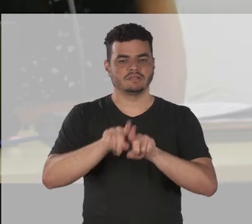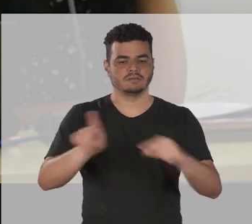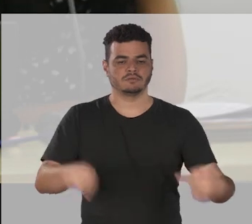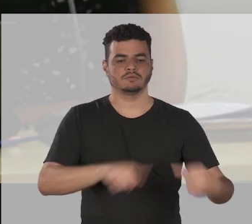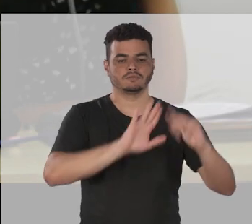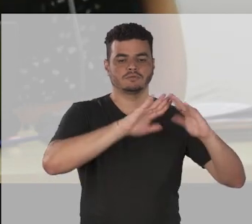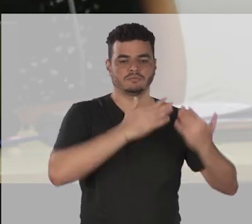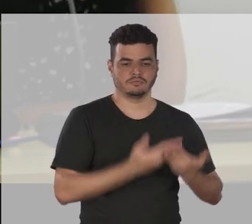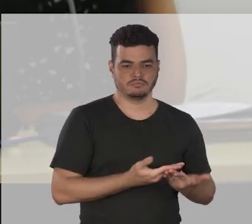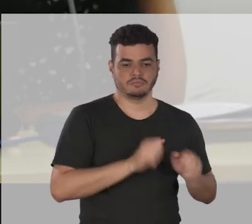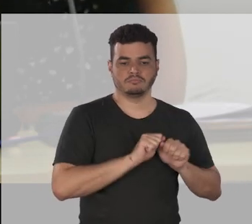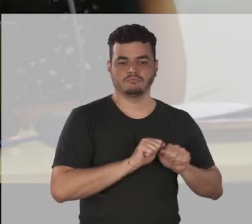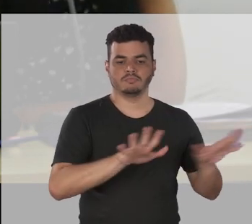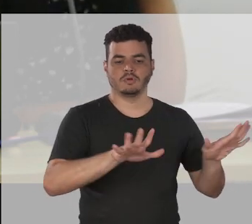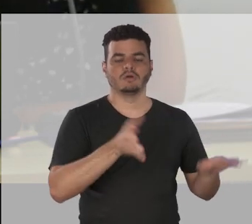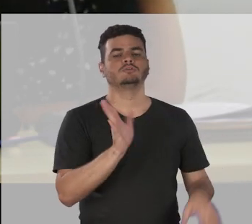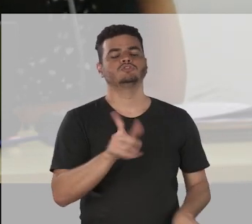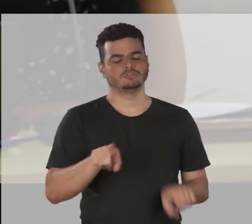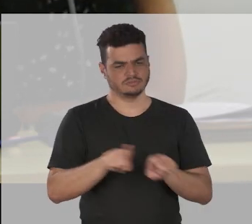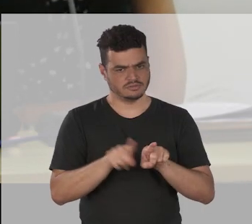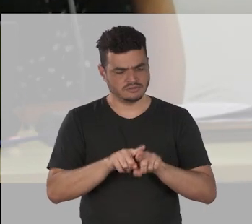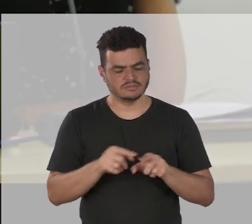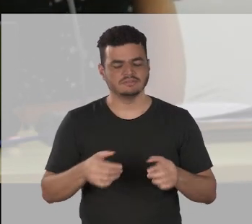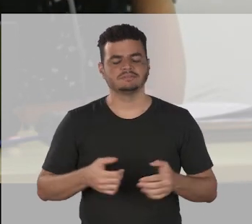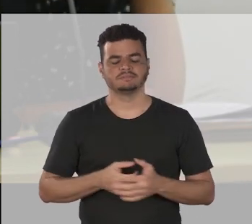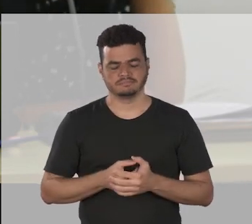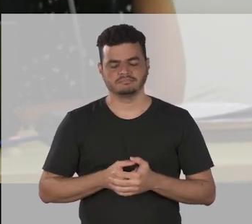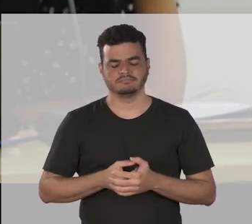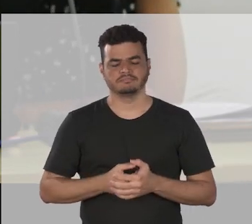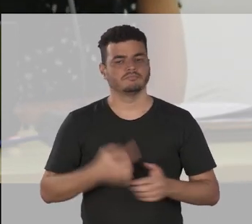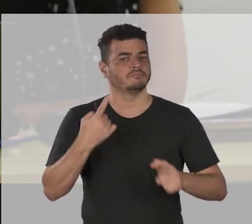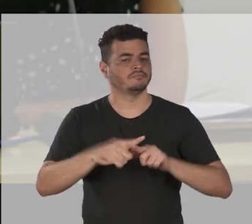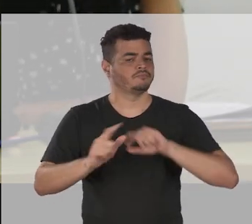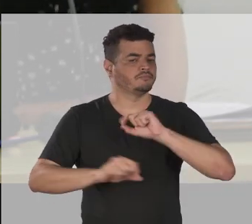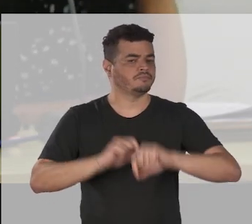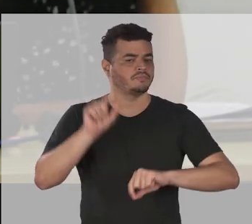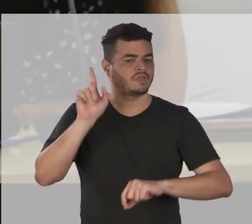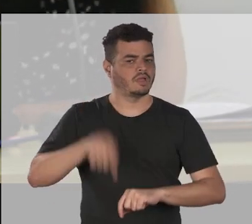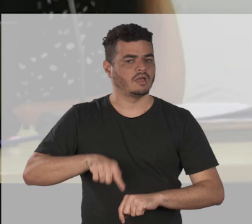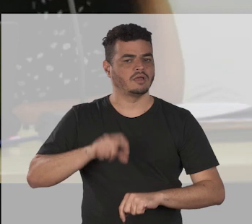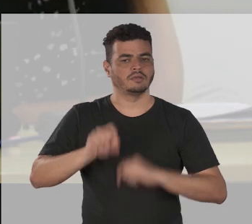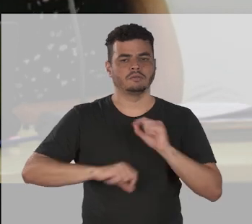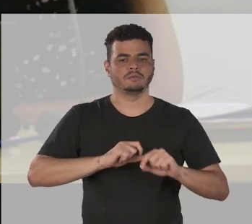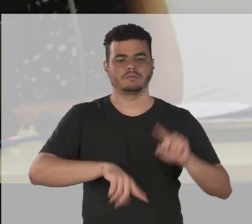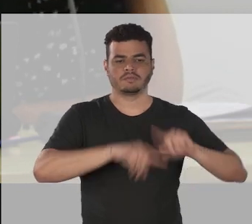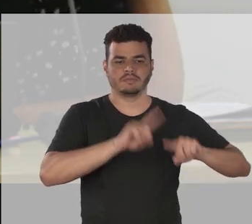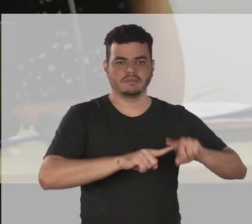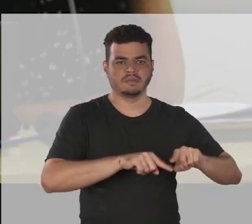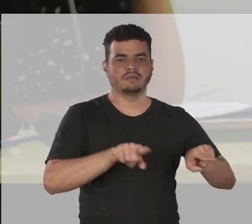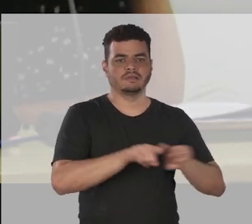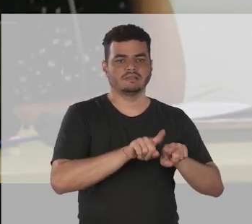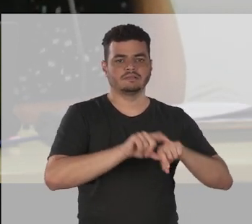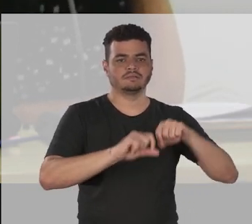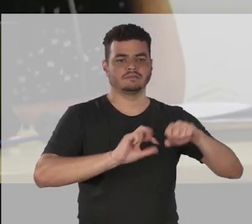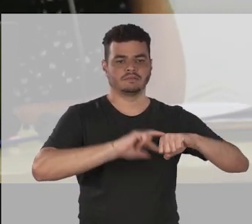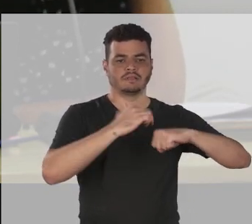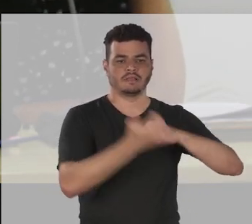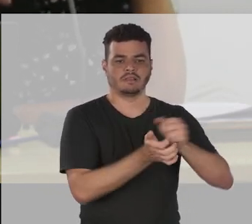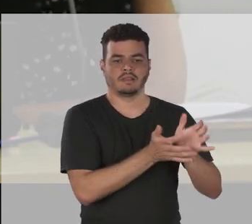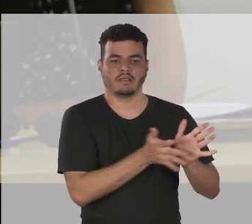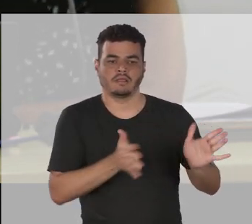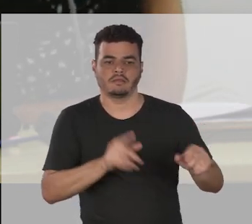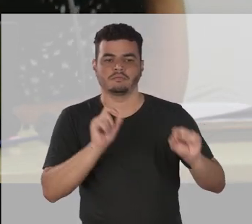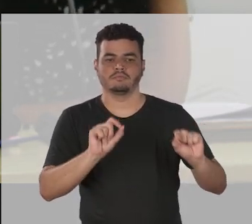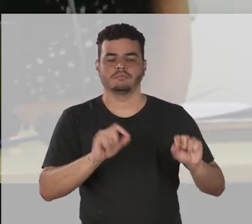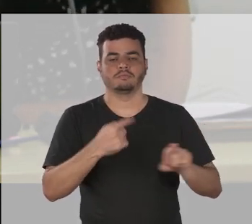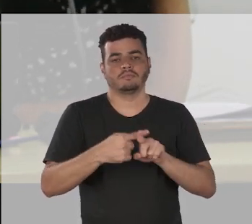nas escolas, né? As escolas como e também recursos utilizaram também na pandemia, porque